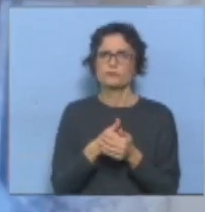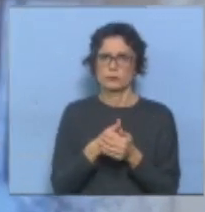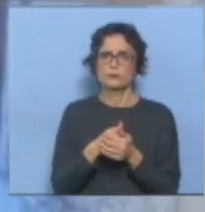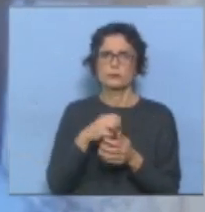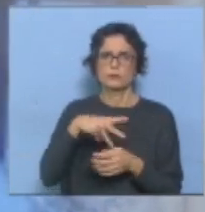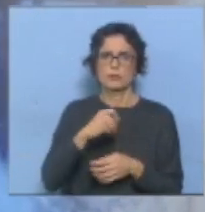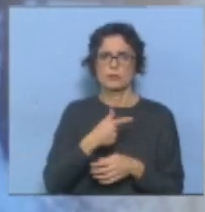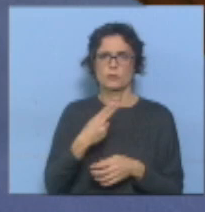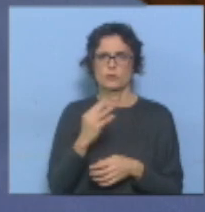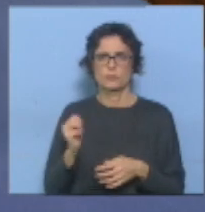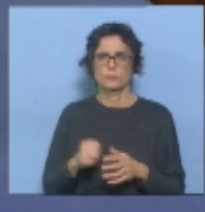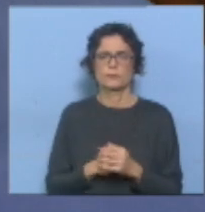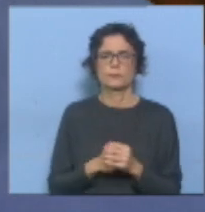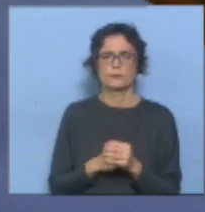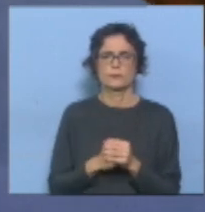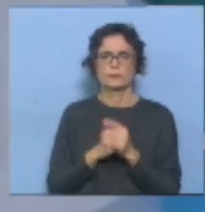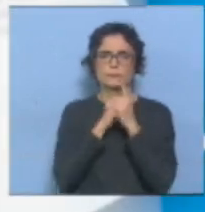de Mateus.